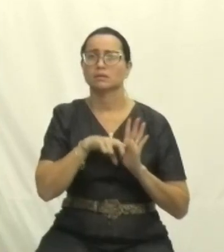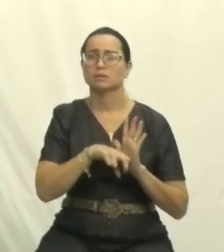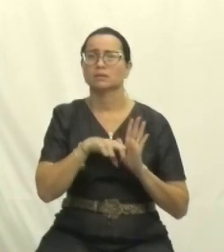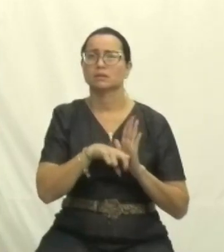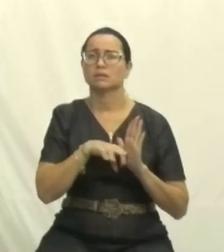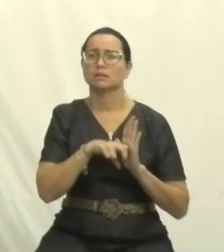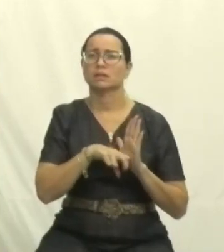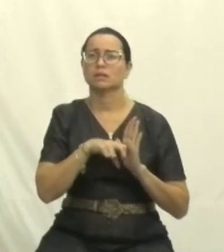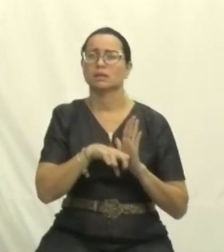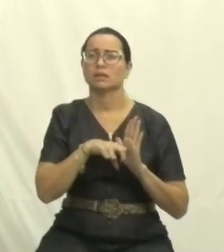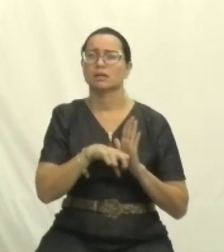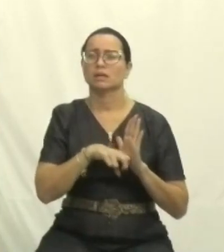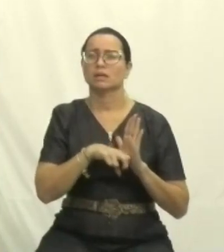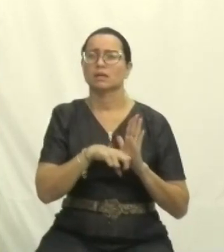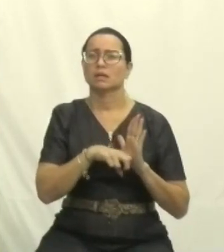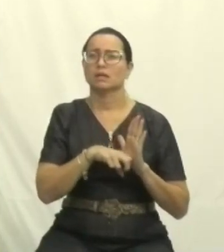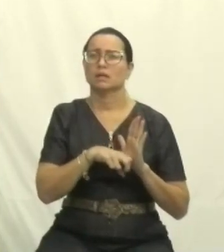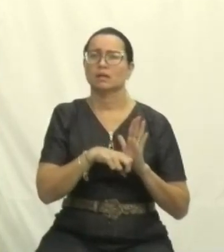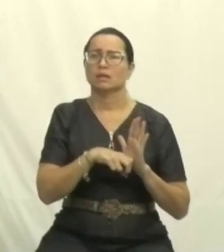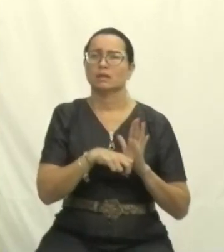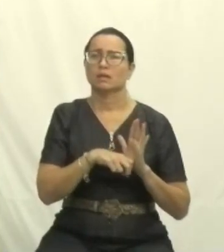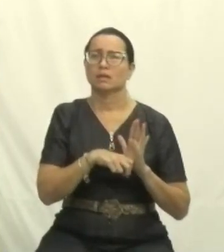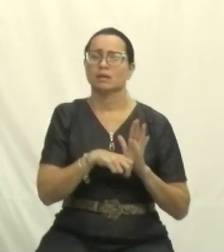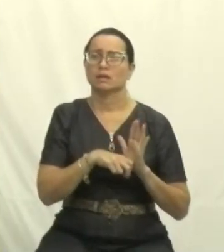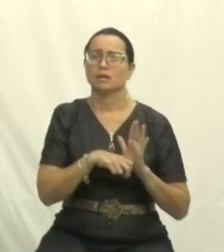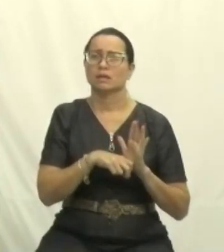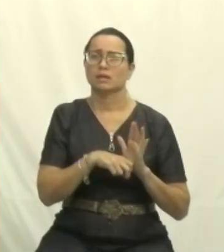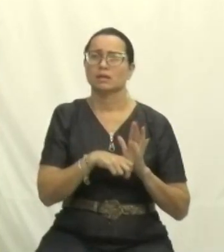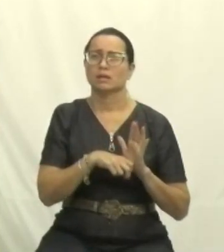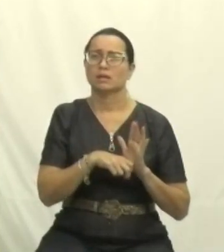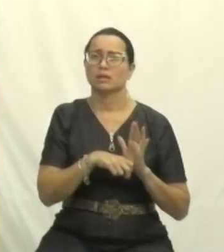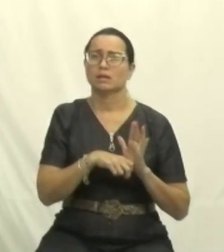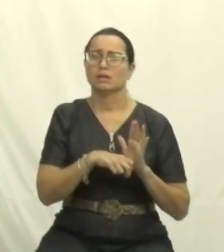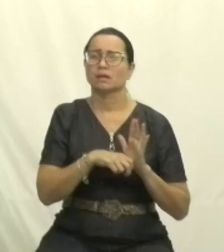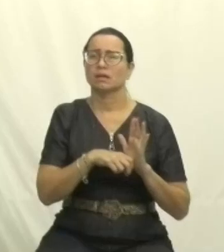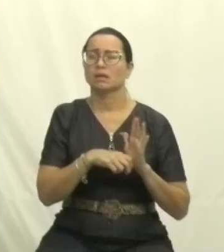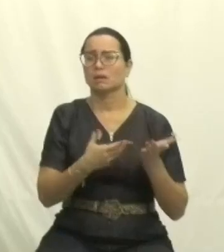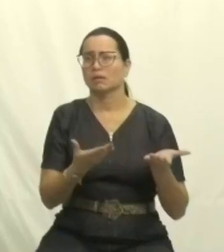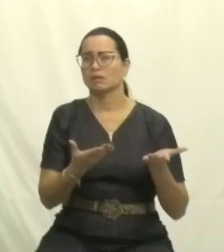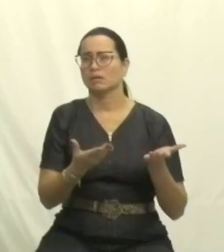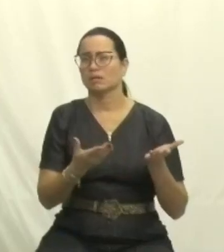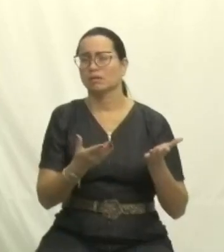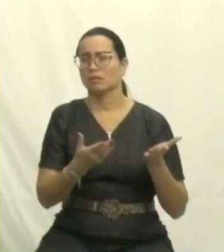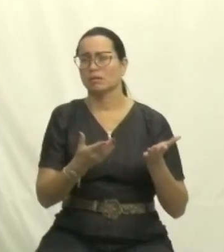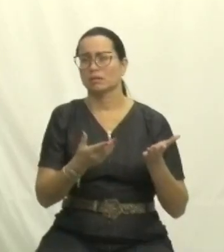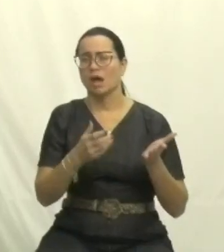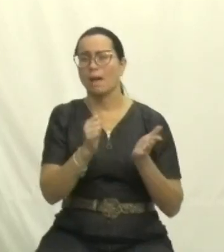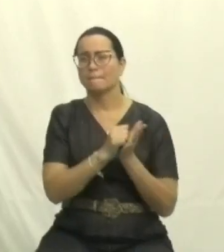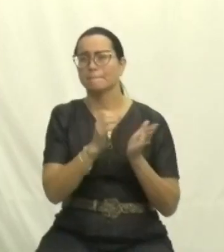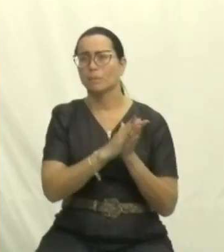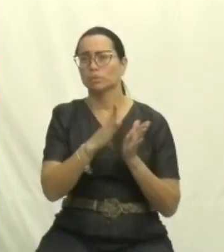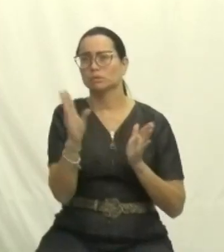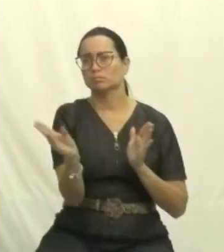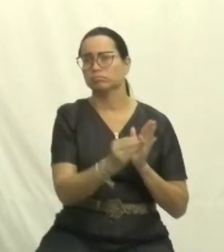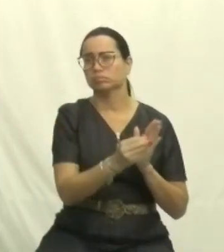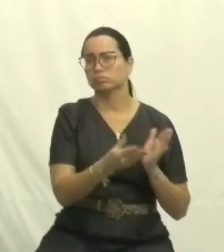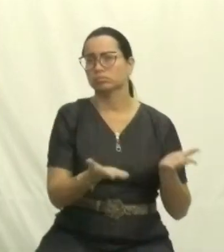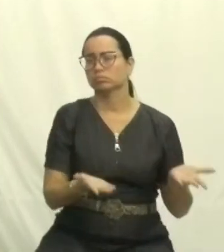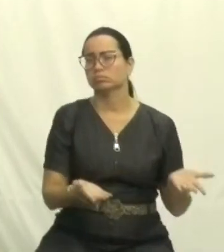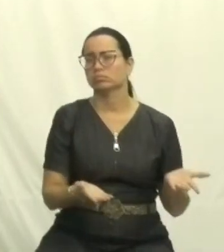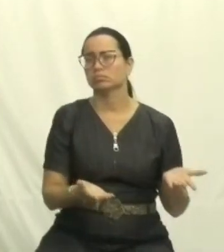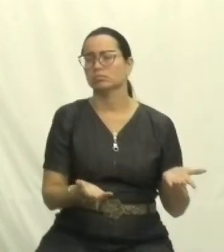sendo notificados ao estacionarem seus veículos. Existe alguma autorização especial para deficientes